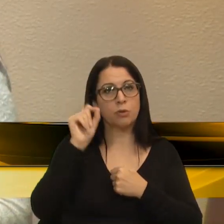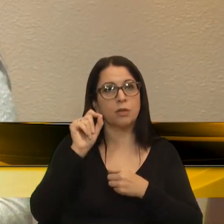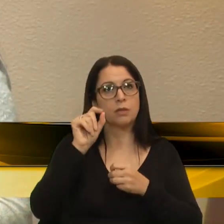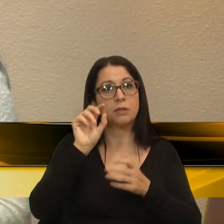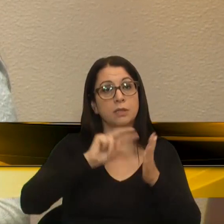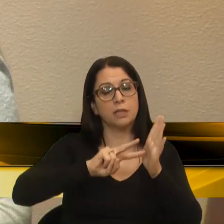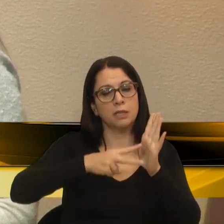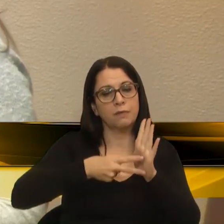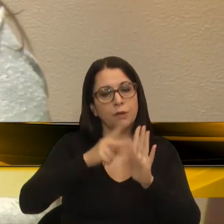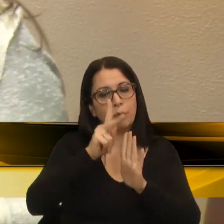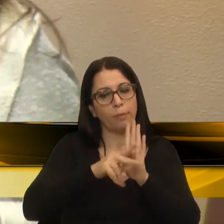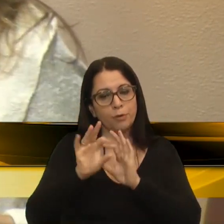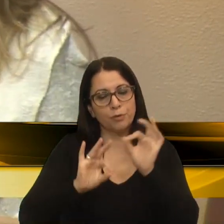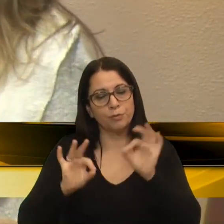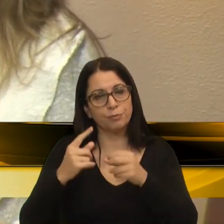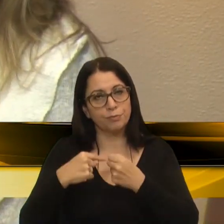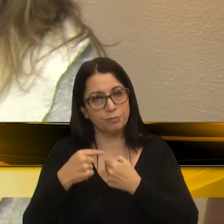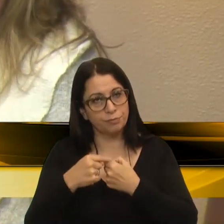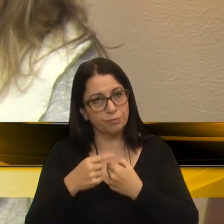diretor.